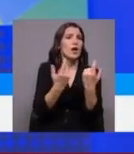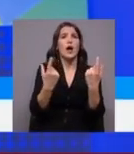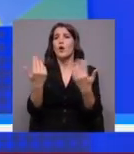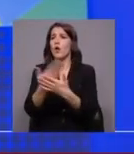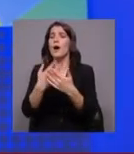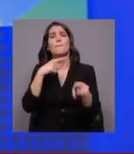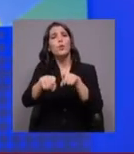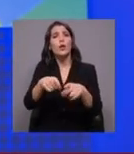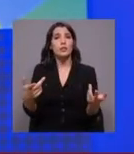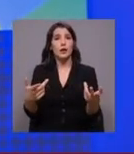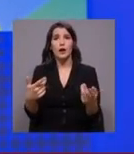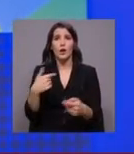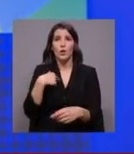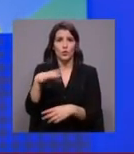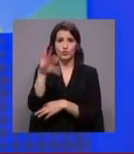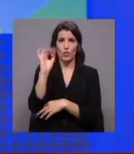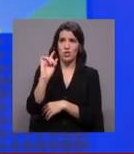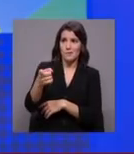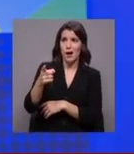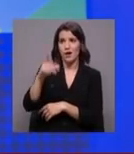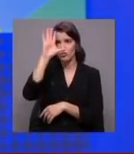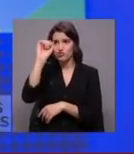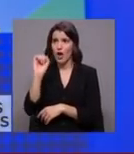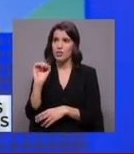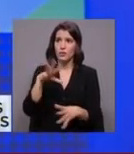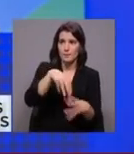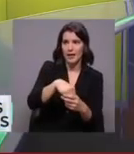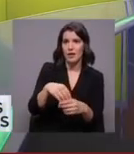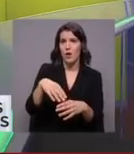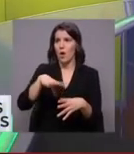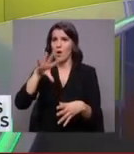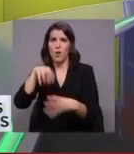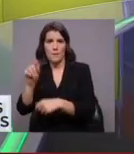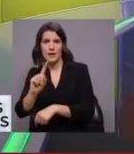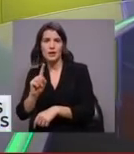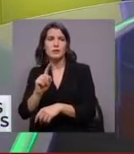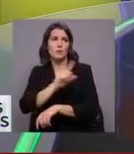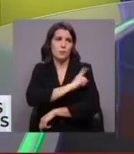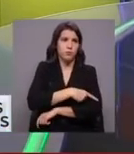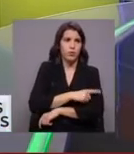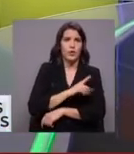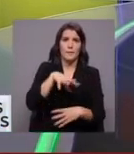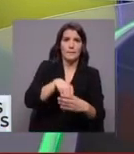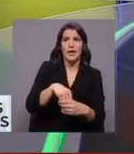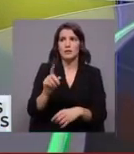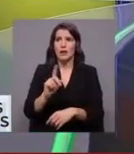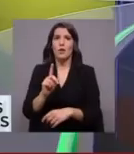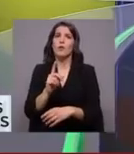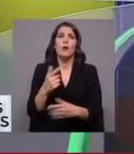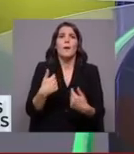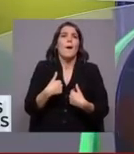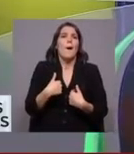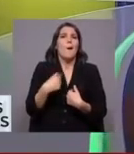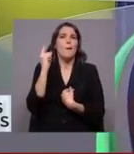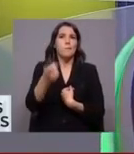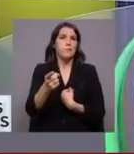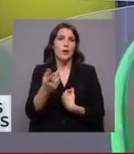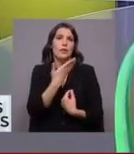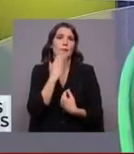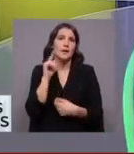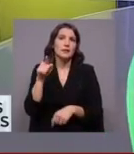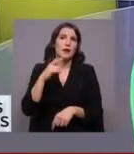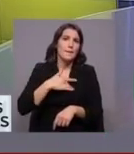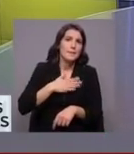políticas nós vamos queremos que quando é que o estado deve ou não interferir ou quando é que os grandes poderes devem interferir ou vamos estejamos a falar de